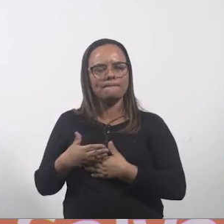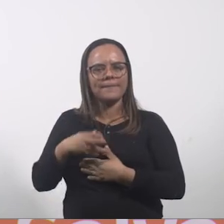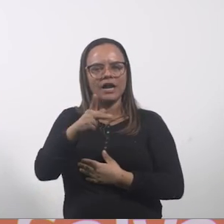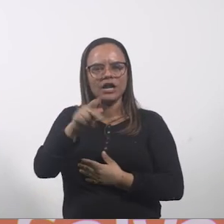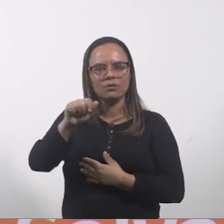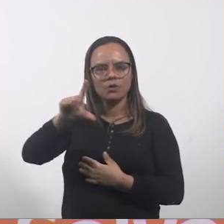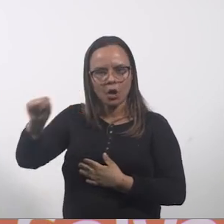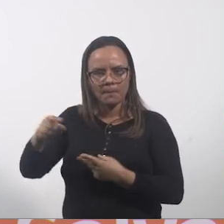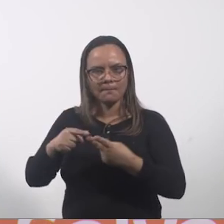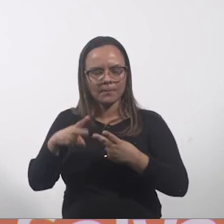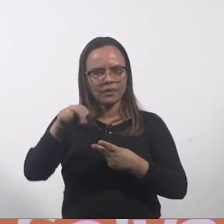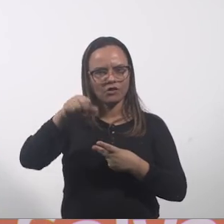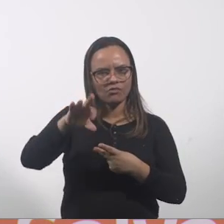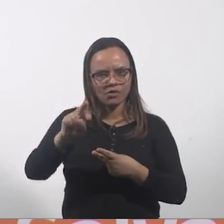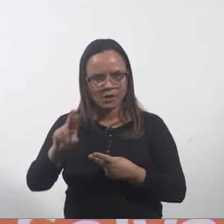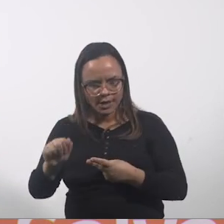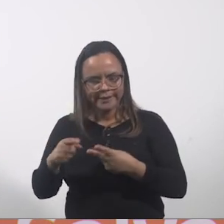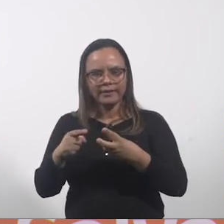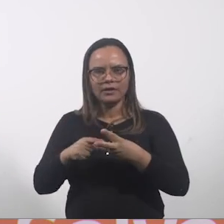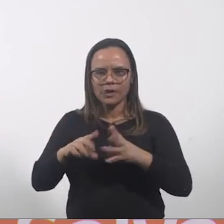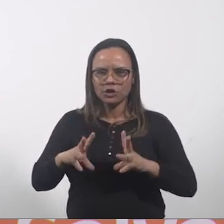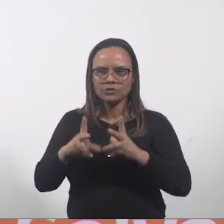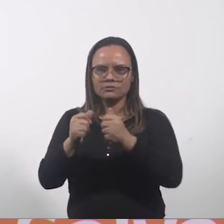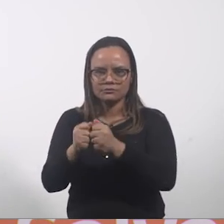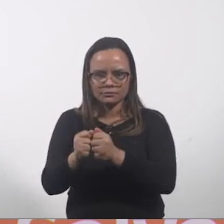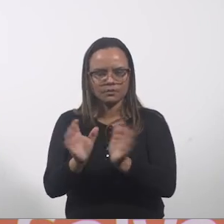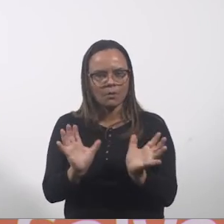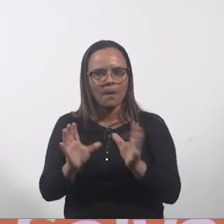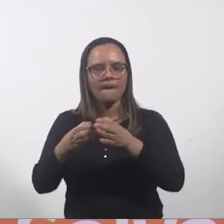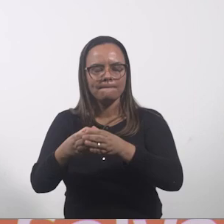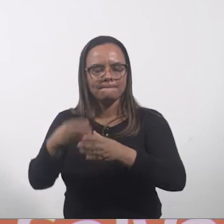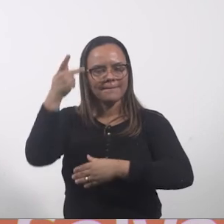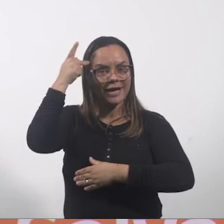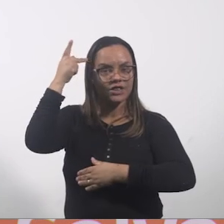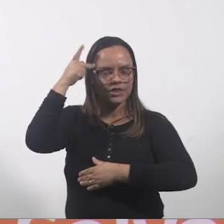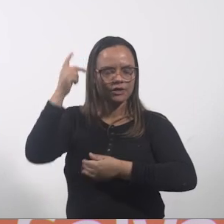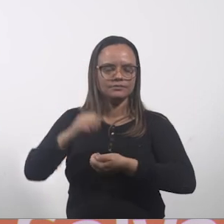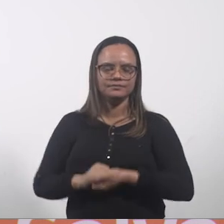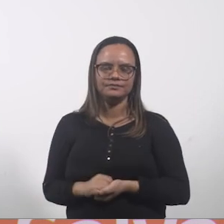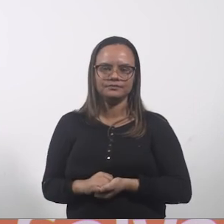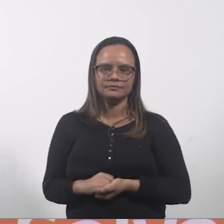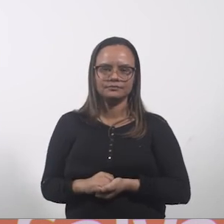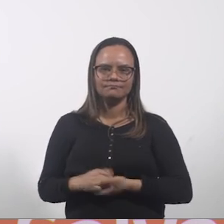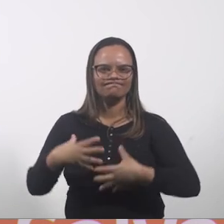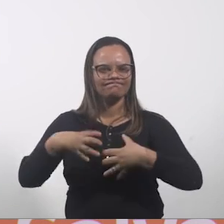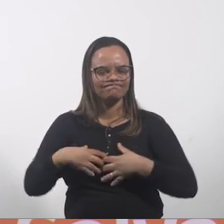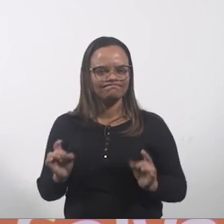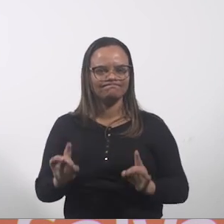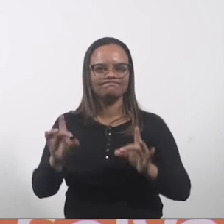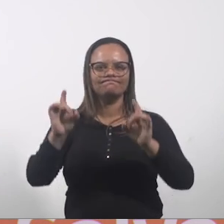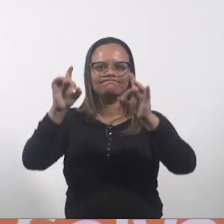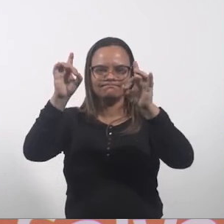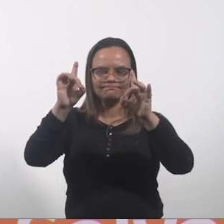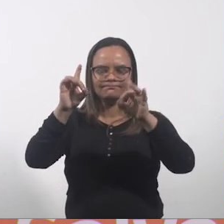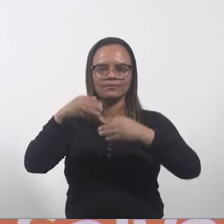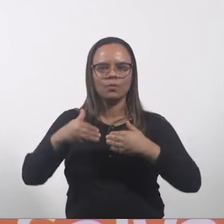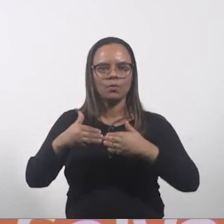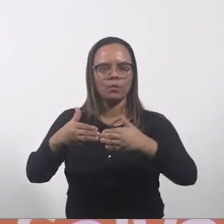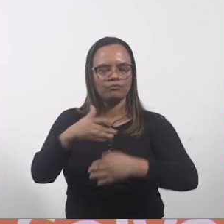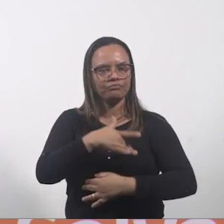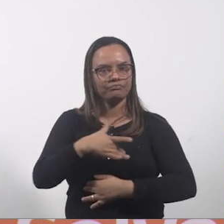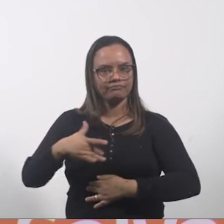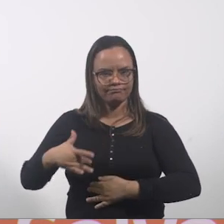doutora Maiara, doutora Sandra, secretária Desaparecido, toda a nossa equipe da Prefeitura de São Paulo, mas de uma forma muito especial a Secretaria da Saúde, que